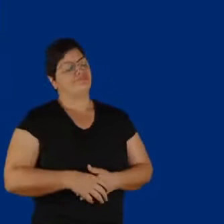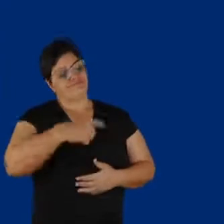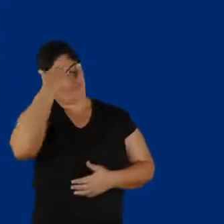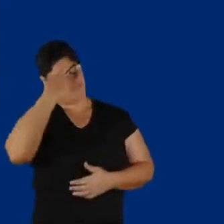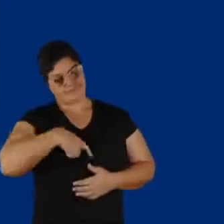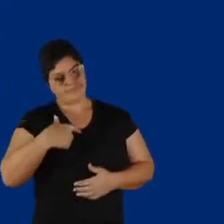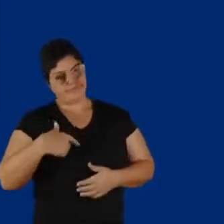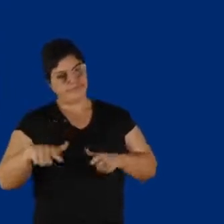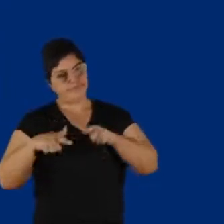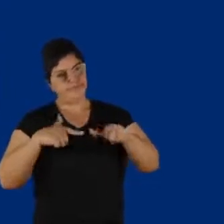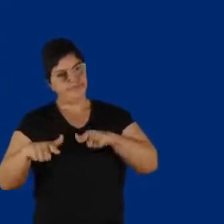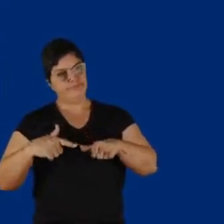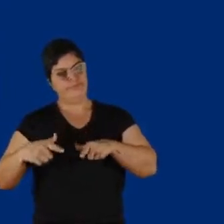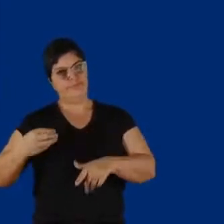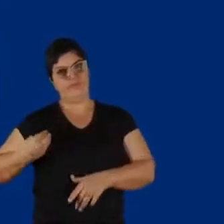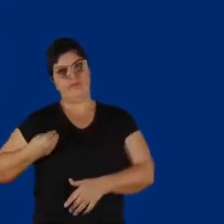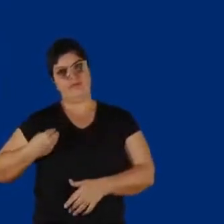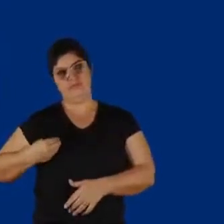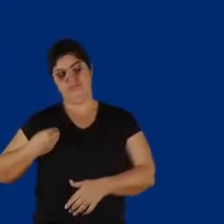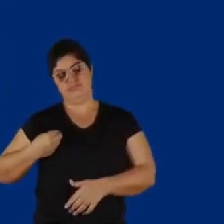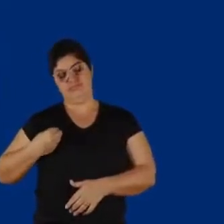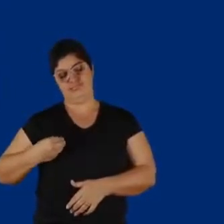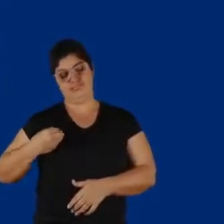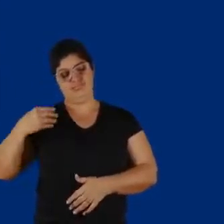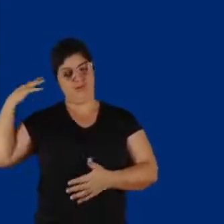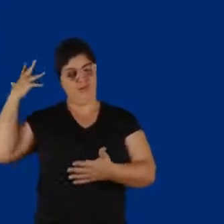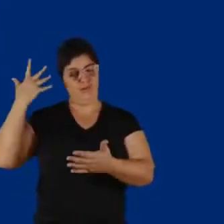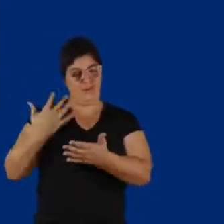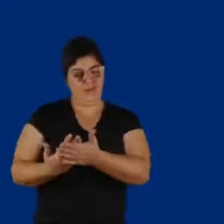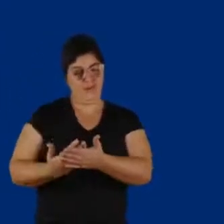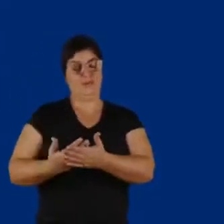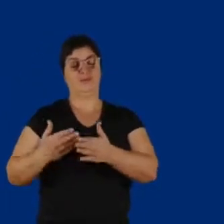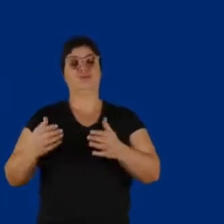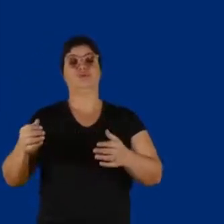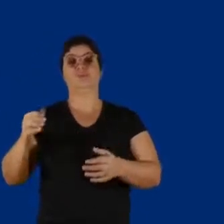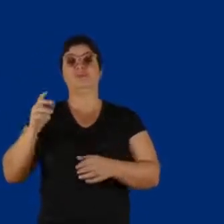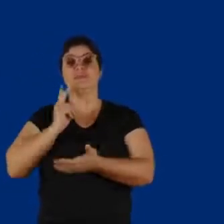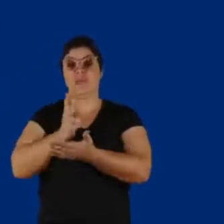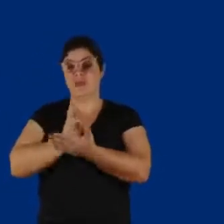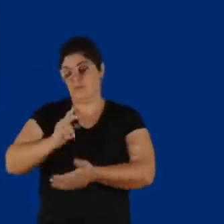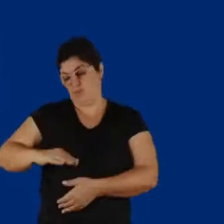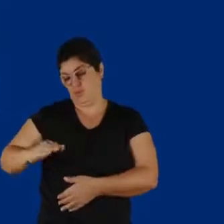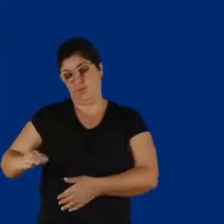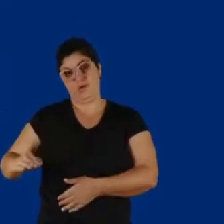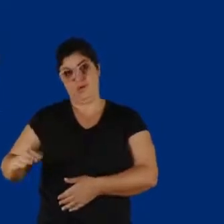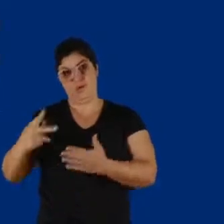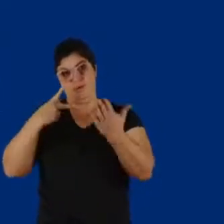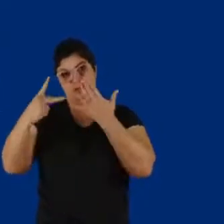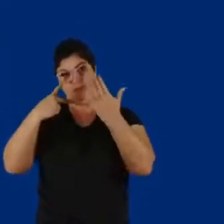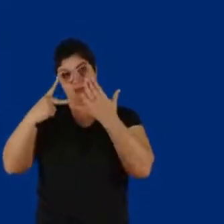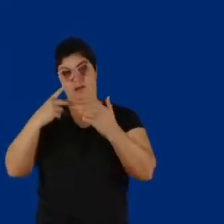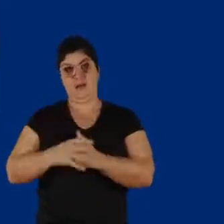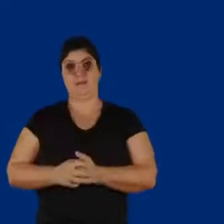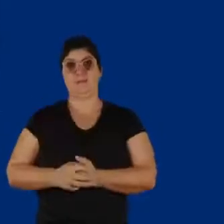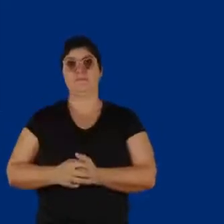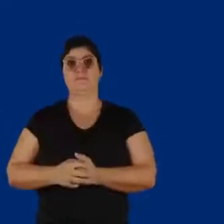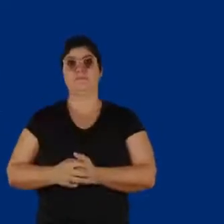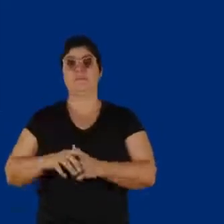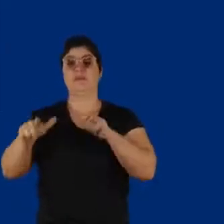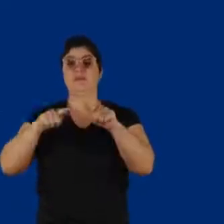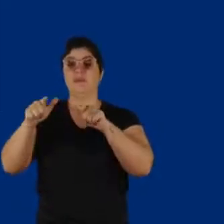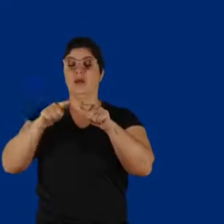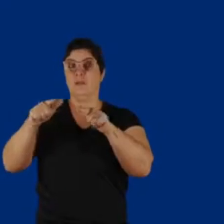inteira como uma psiquiatra infantil e pela maior parte da minha vida eu trabalhei no hospital para